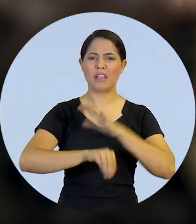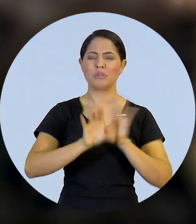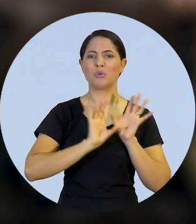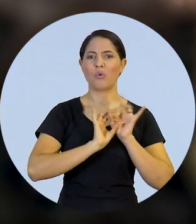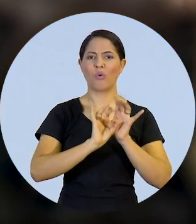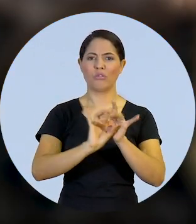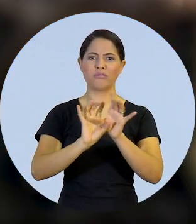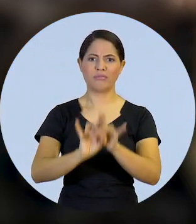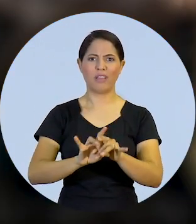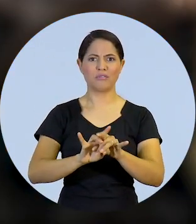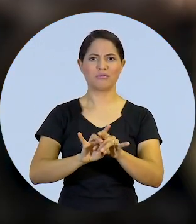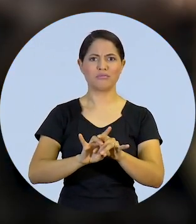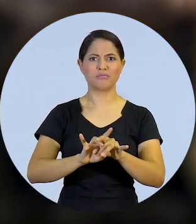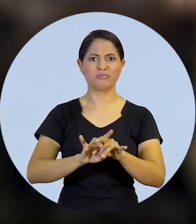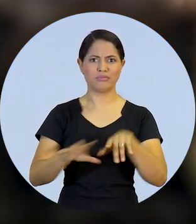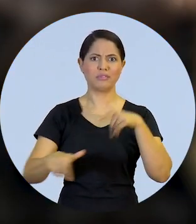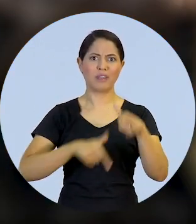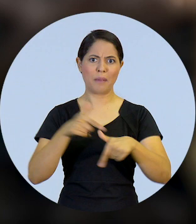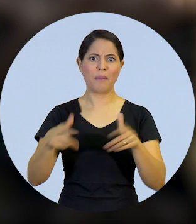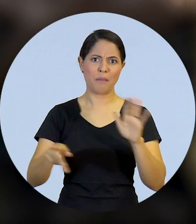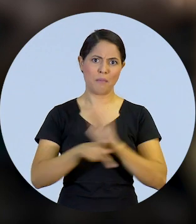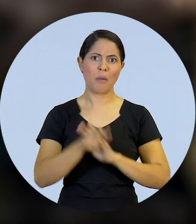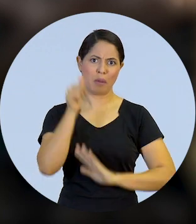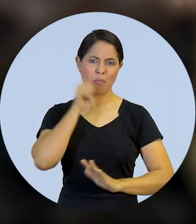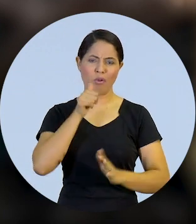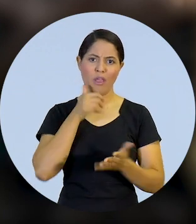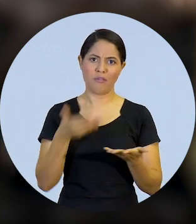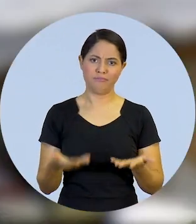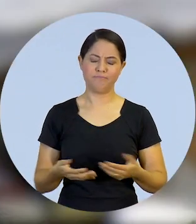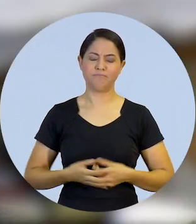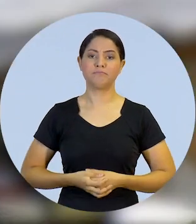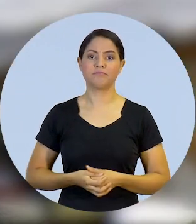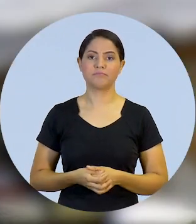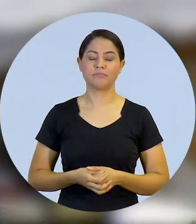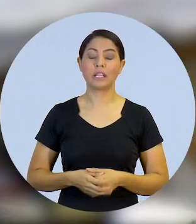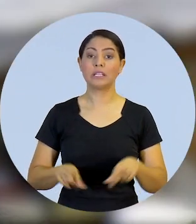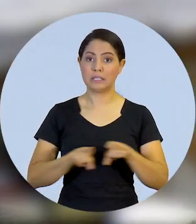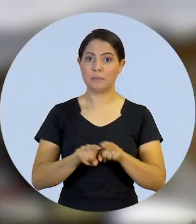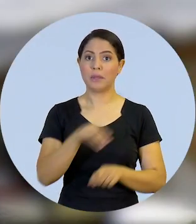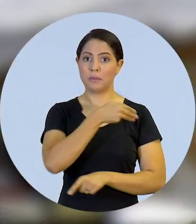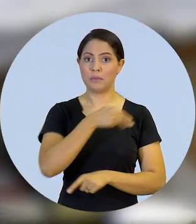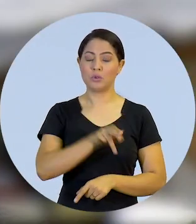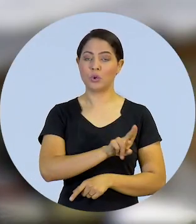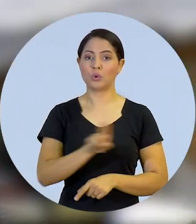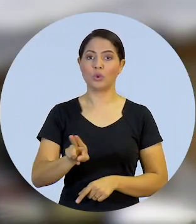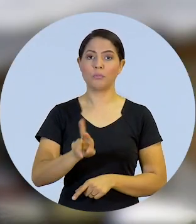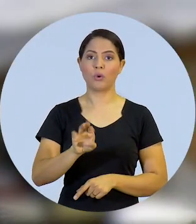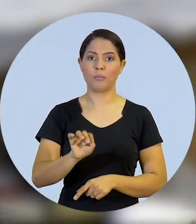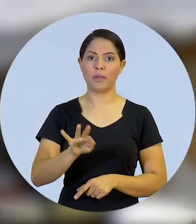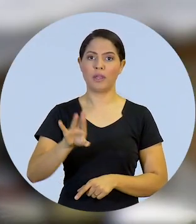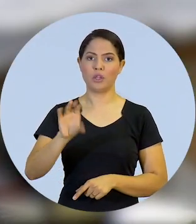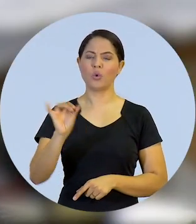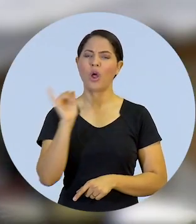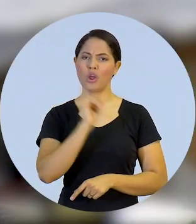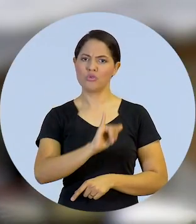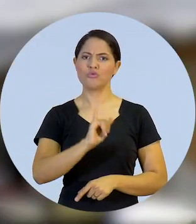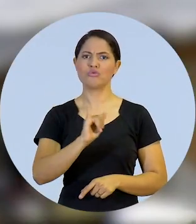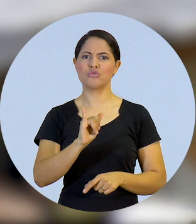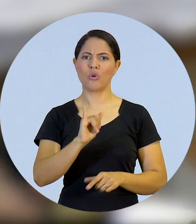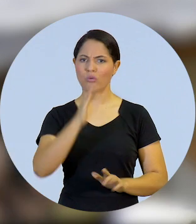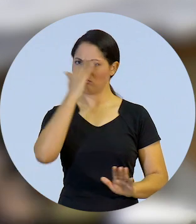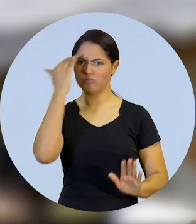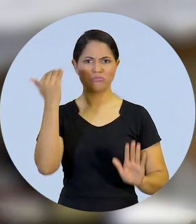contratação de mulheres dentro do contexto do mercado de trabalho. O relator do caso, o ministro Luiz Roberto